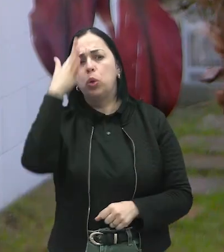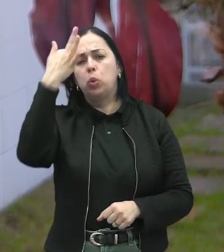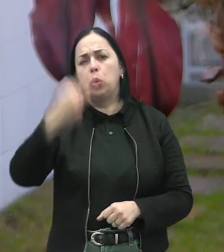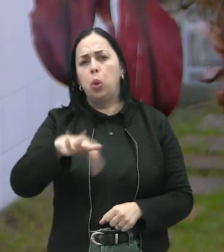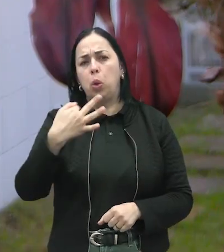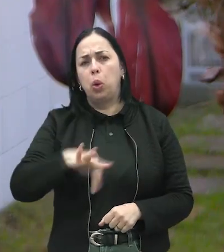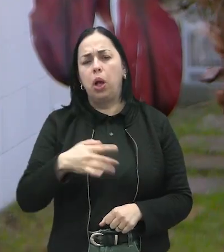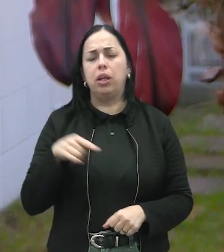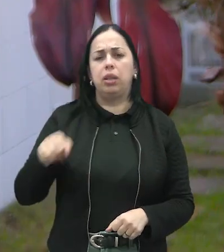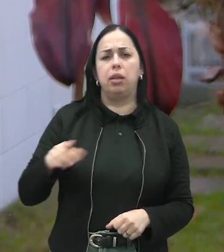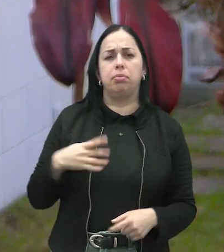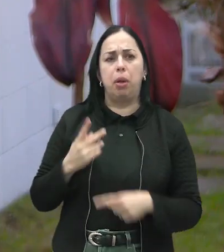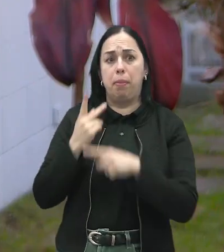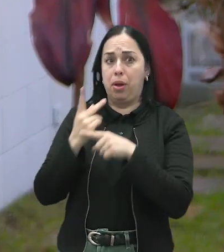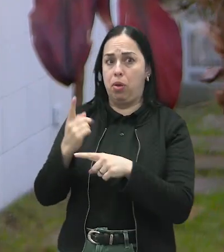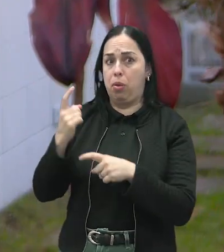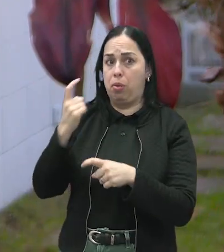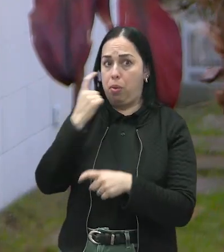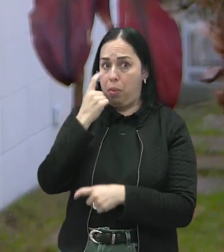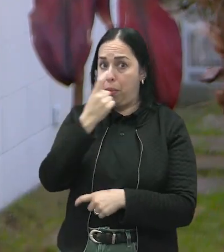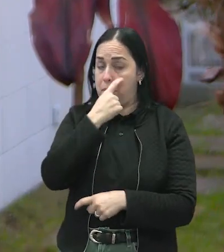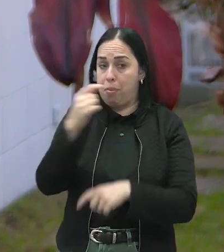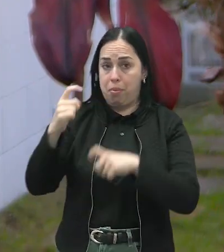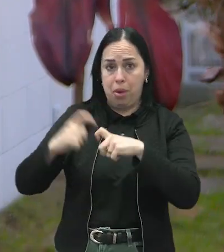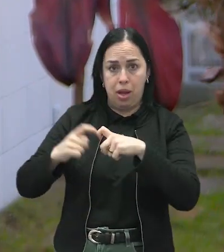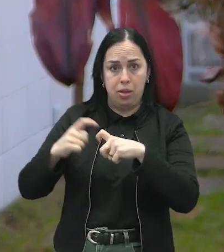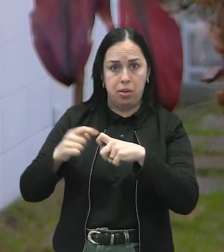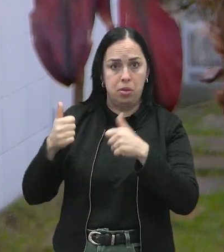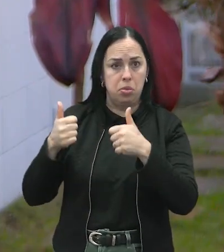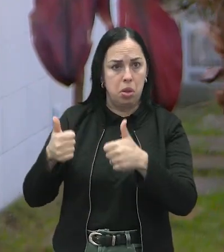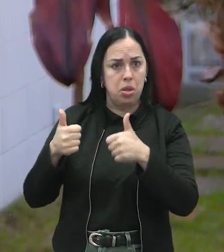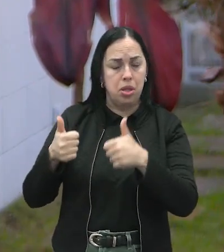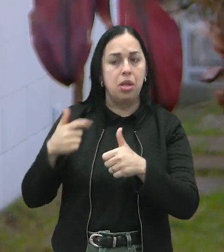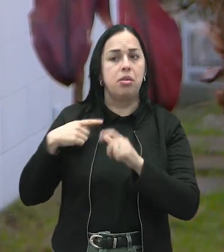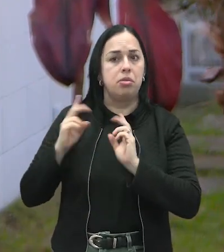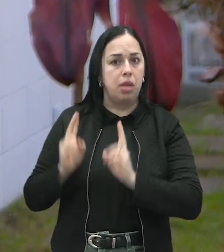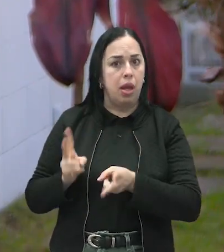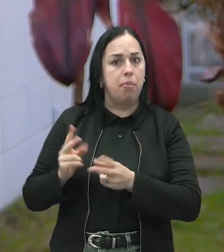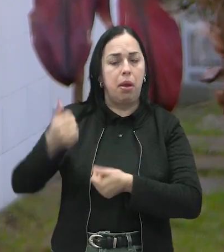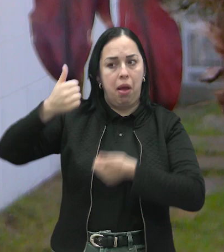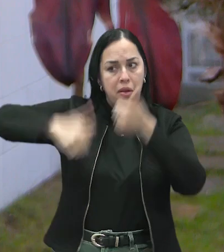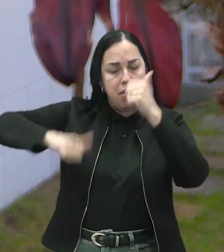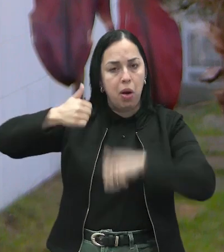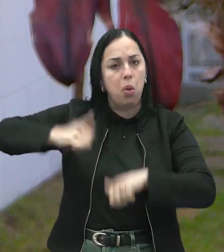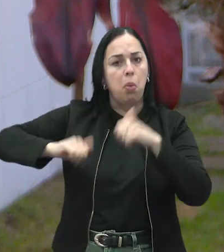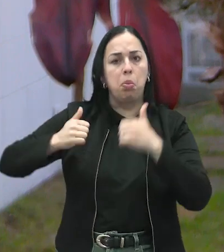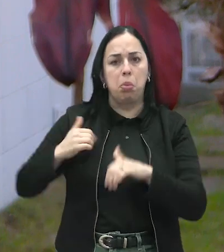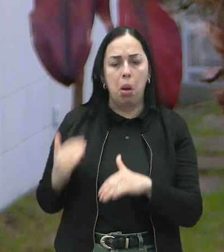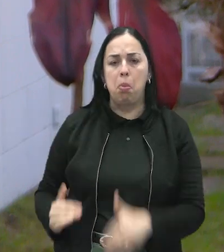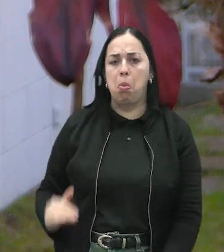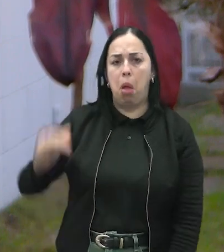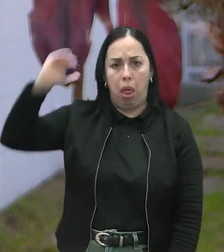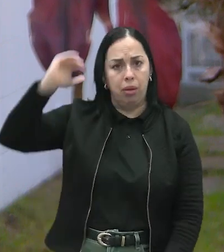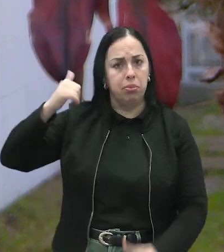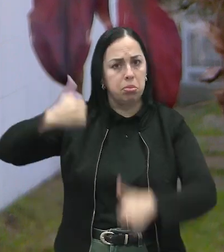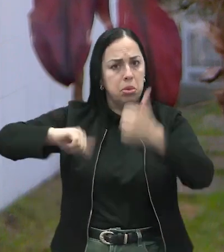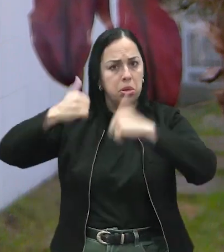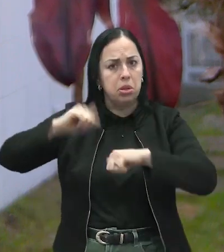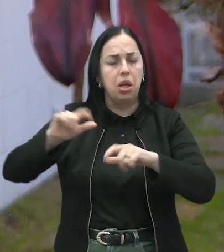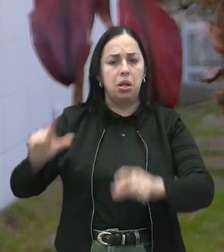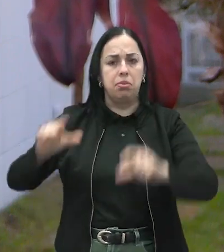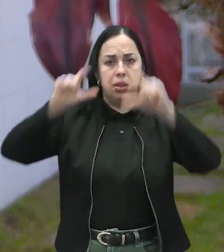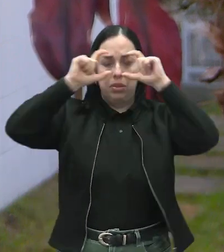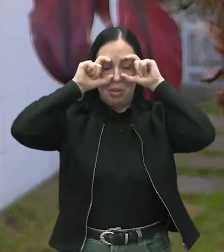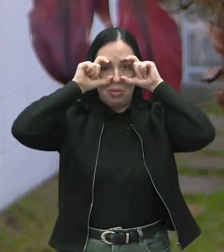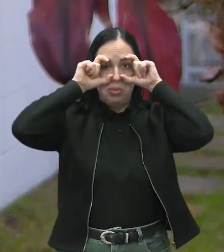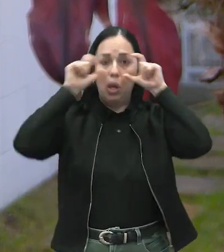Né? E aí nós buscamos um oftalmo, ele passou no oftalmo, um oftalmo que sempre fez o acompanhamento dele desde pequenininho, e